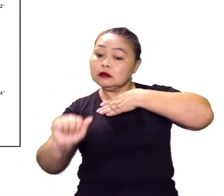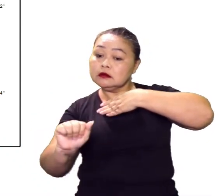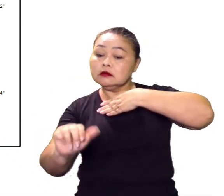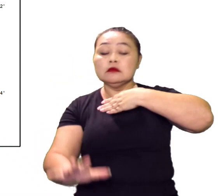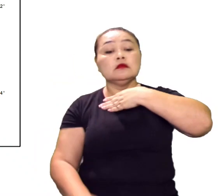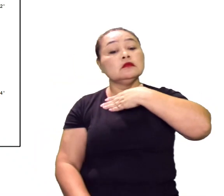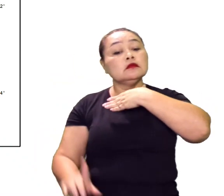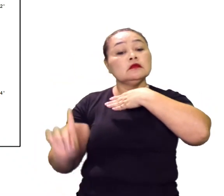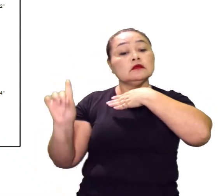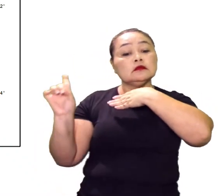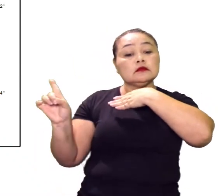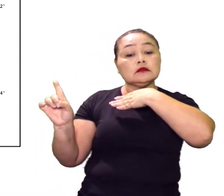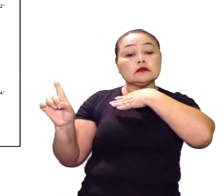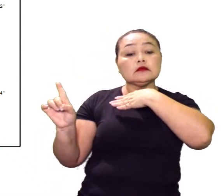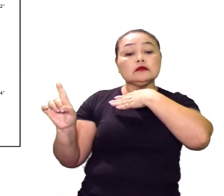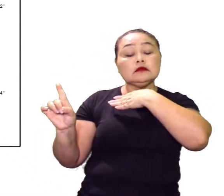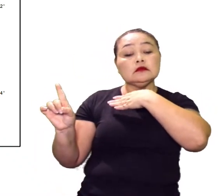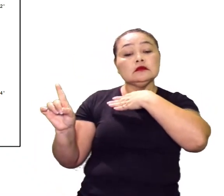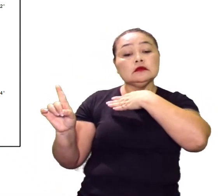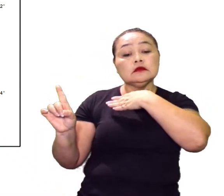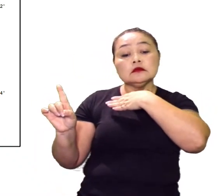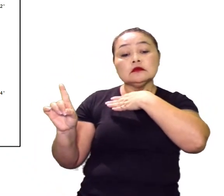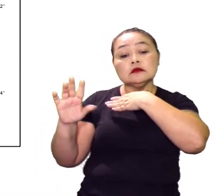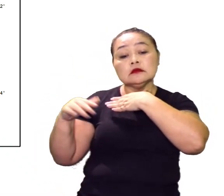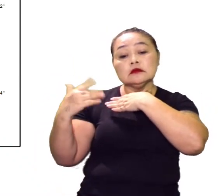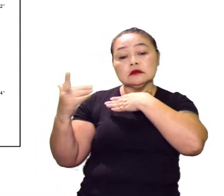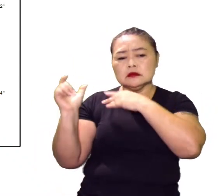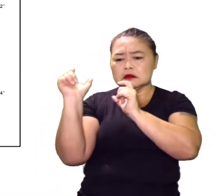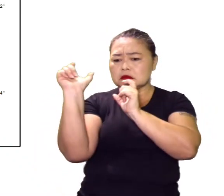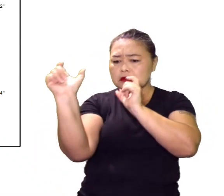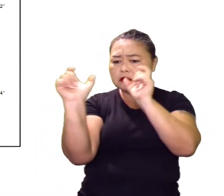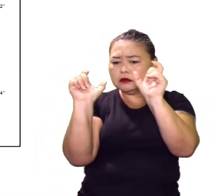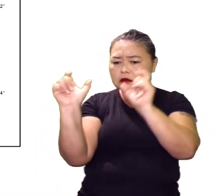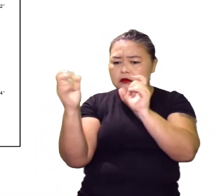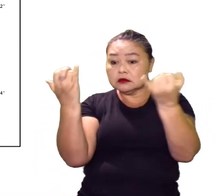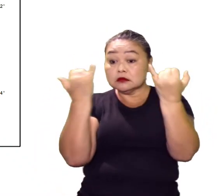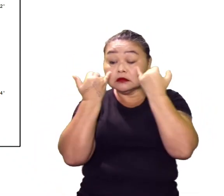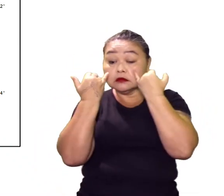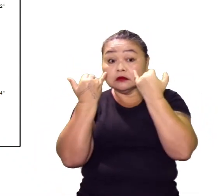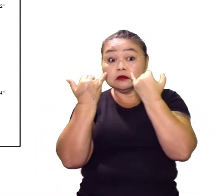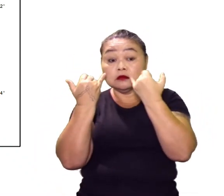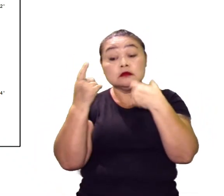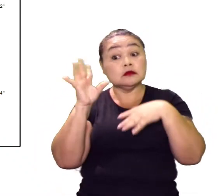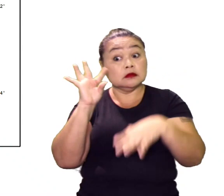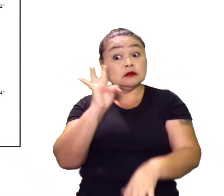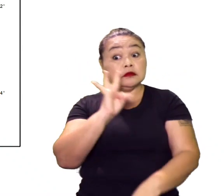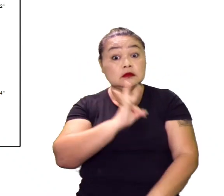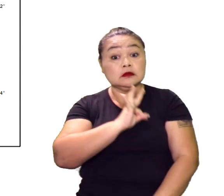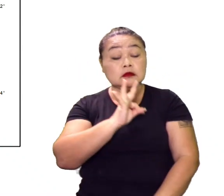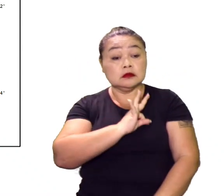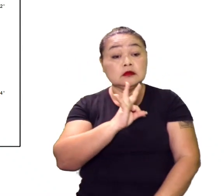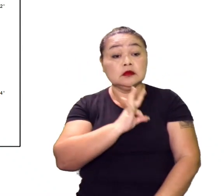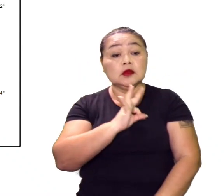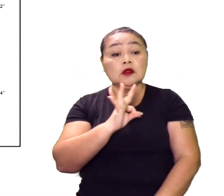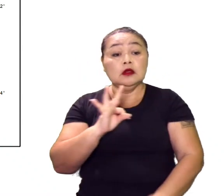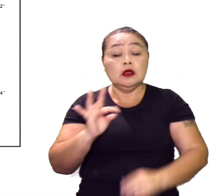Só lembrando o aluno que, embora essas informações a gente sejam técnicas, são muito técnicas, nós mostramos